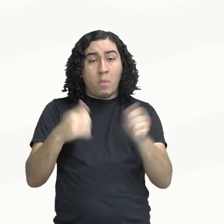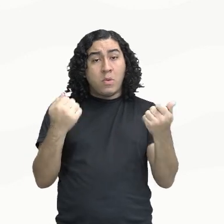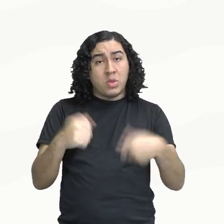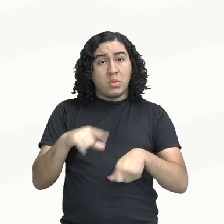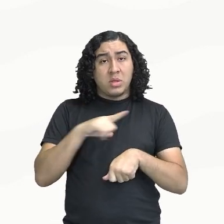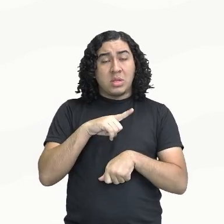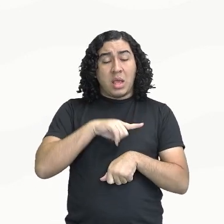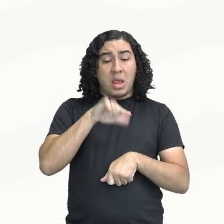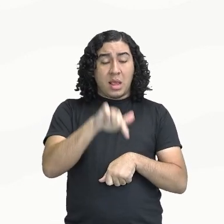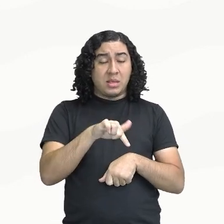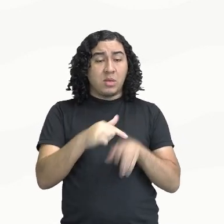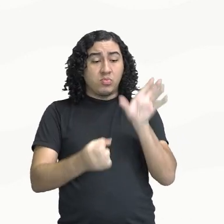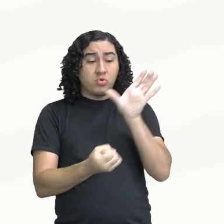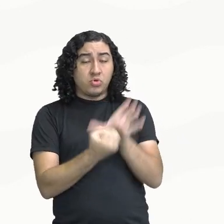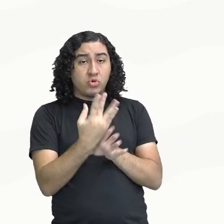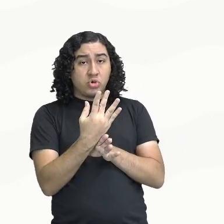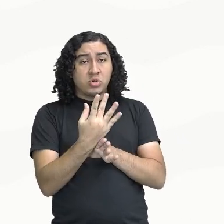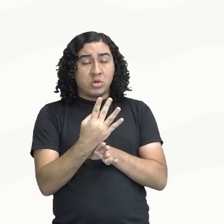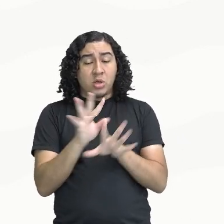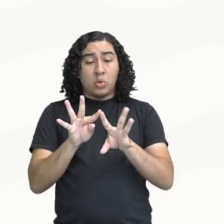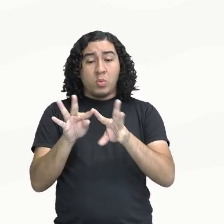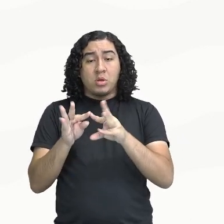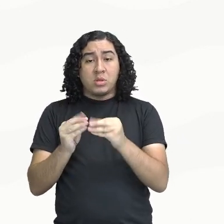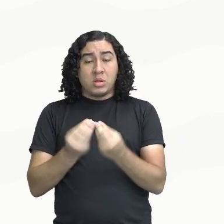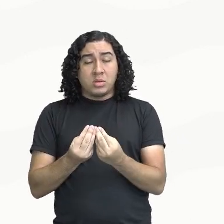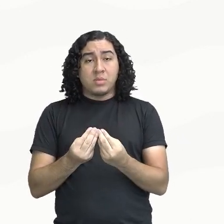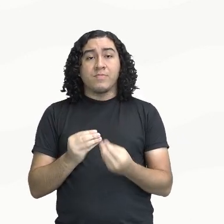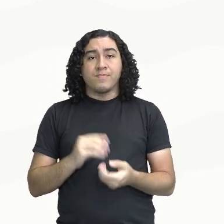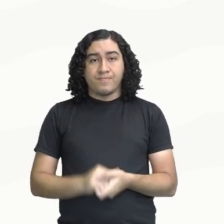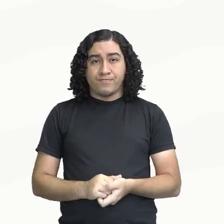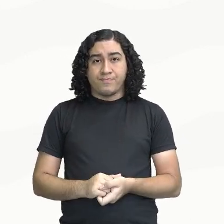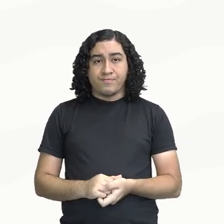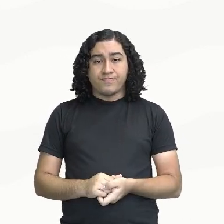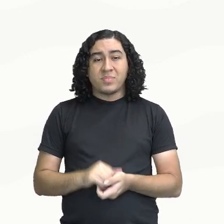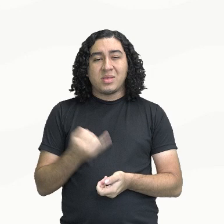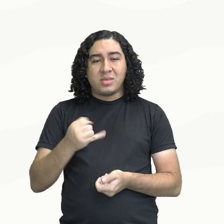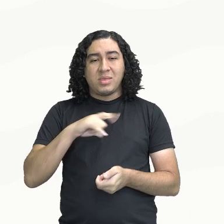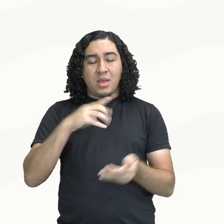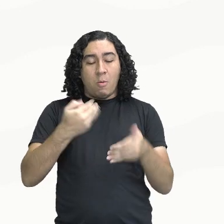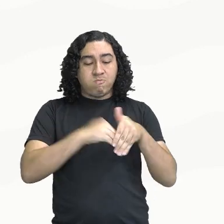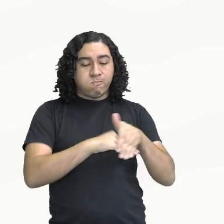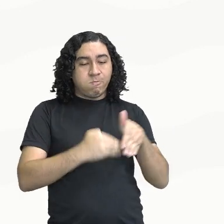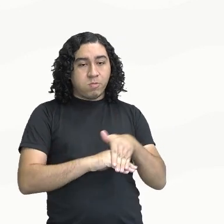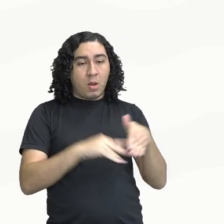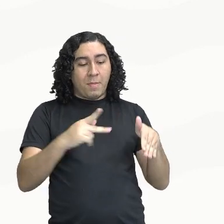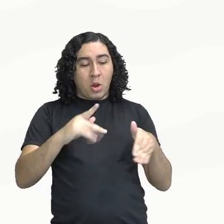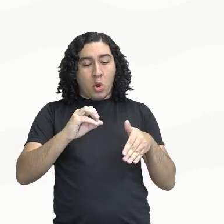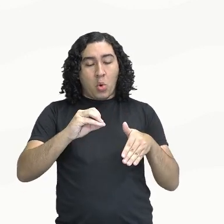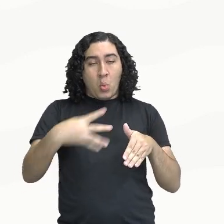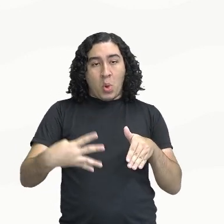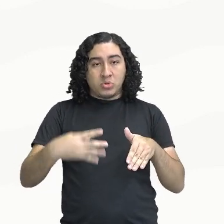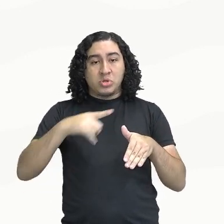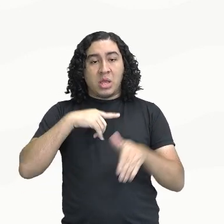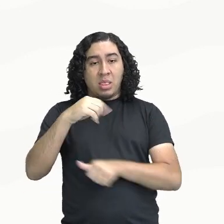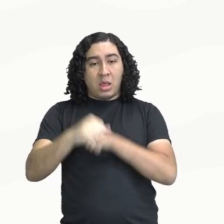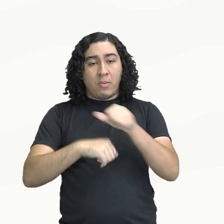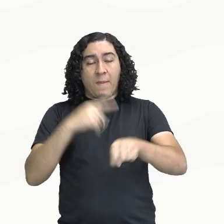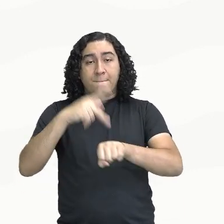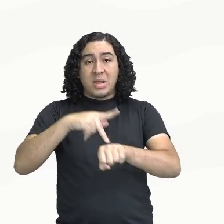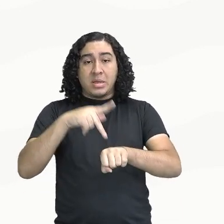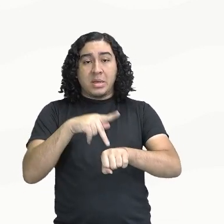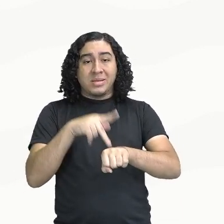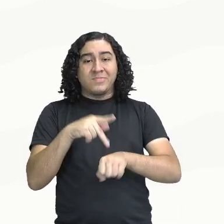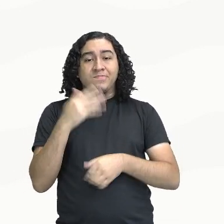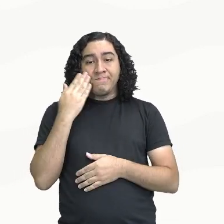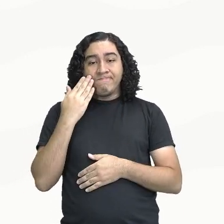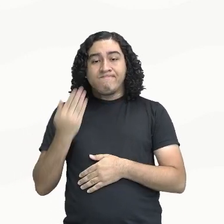e a formação de solos, tá? Então à medida que vai acumulando o PO4, ele vai formando essas rochas, né?